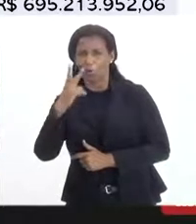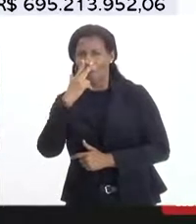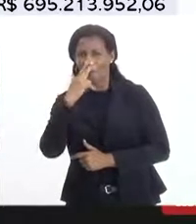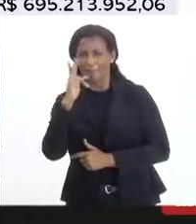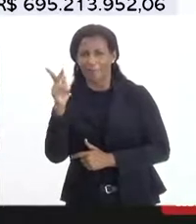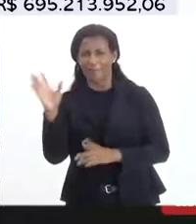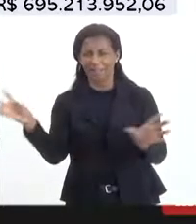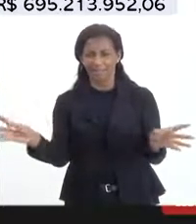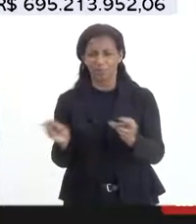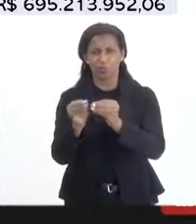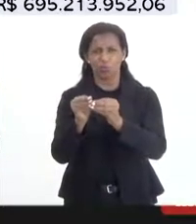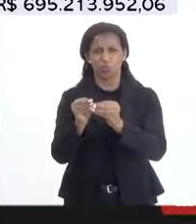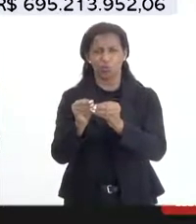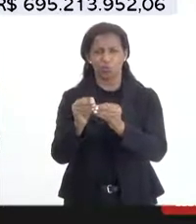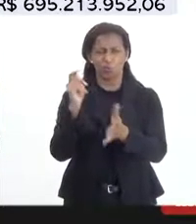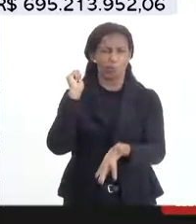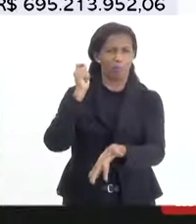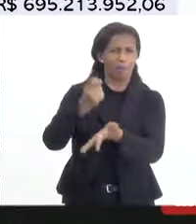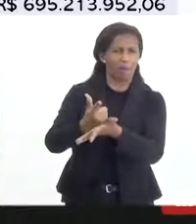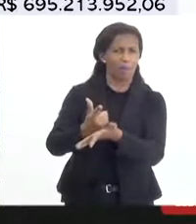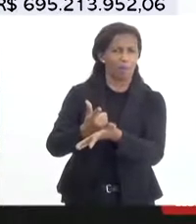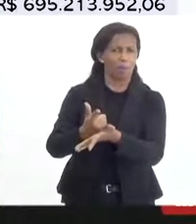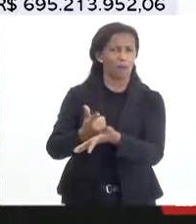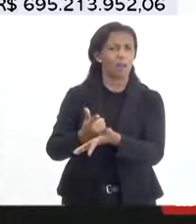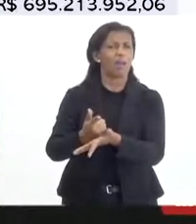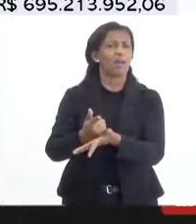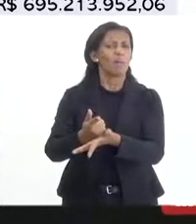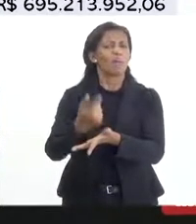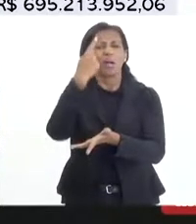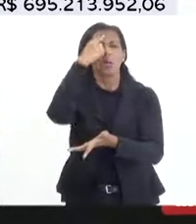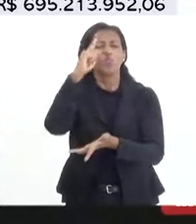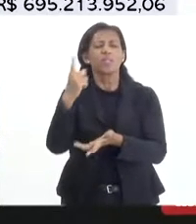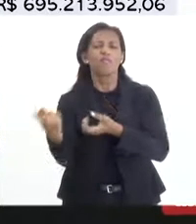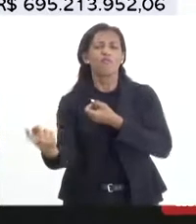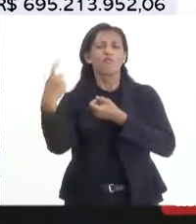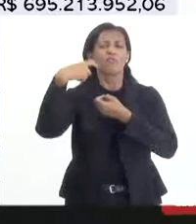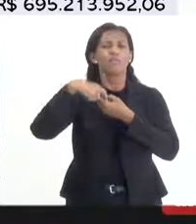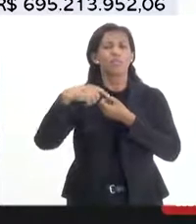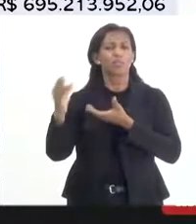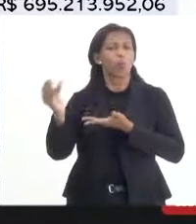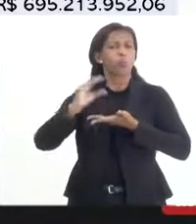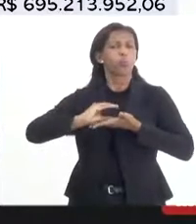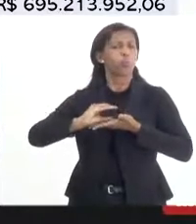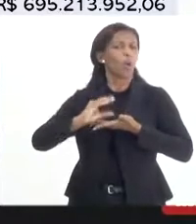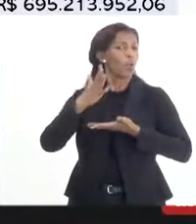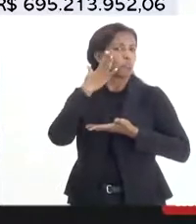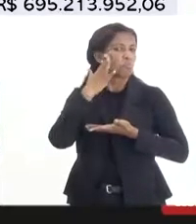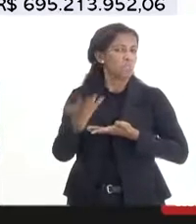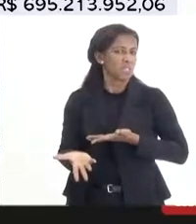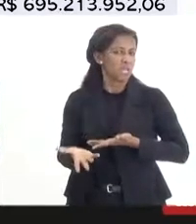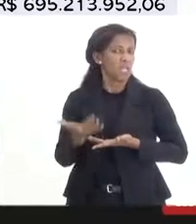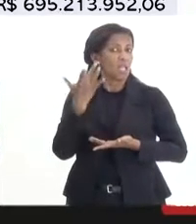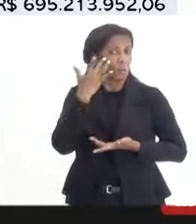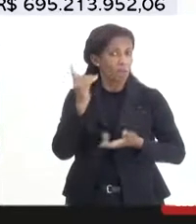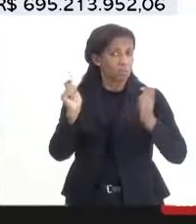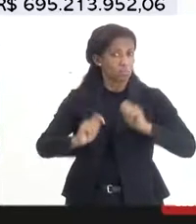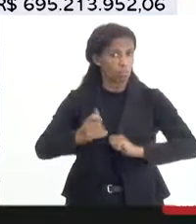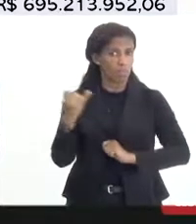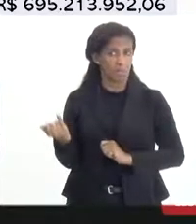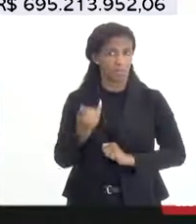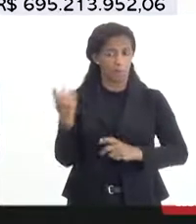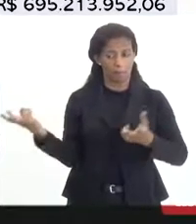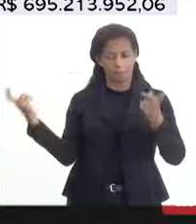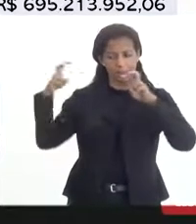constituído e nós não sabemos qual é a segurança do retorno daquilo. E, de novo, né, talvez seja uma tese importantíssima para se sentar